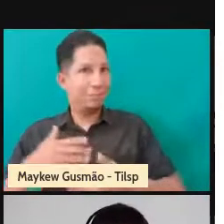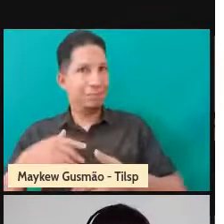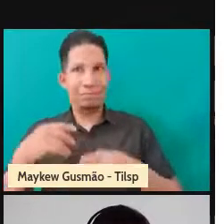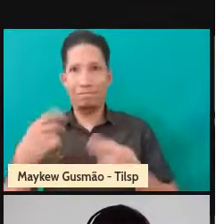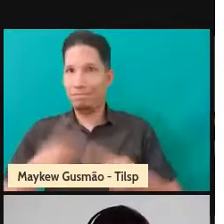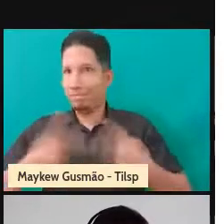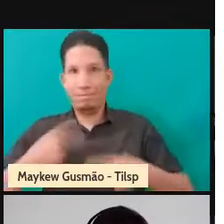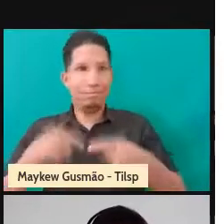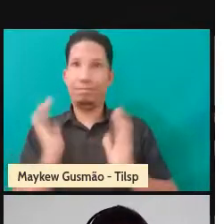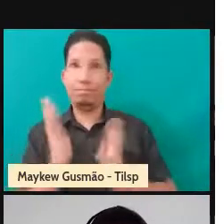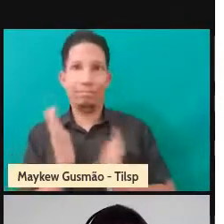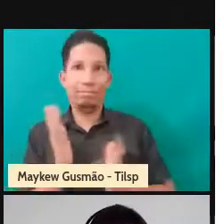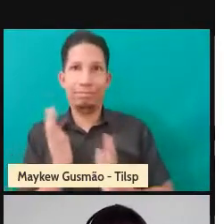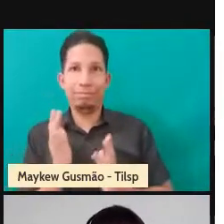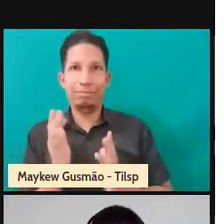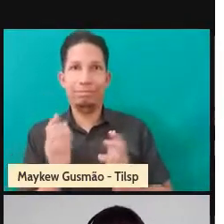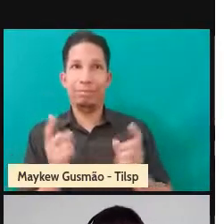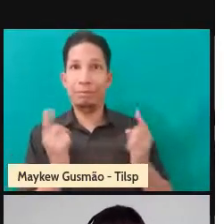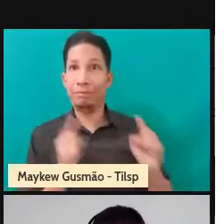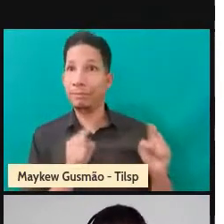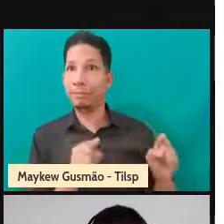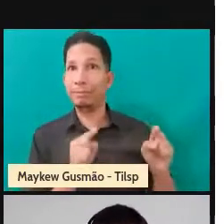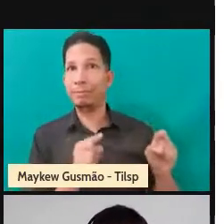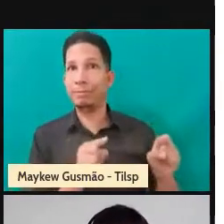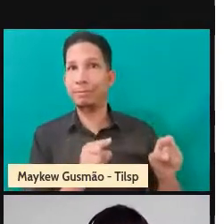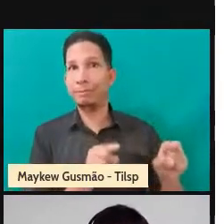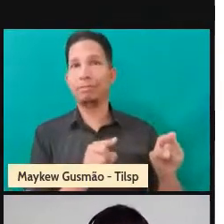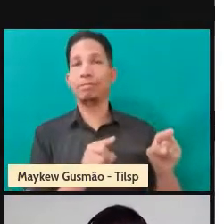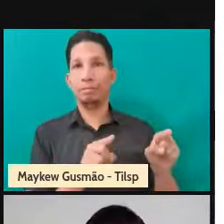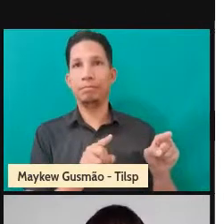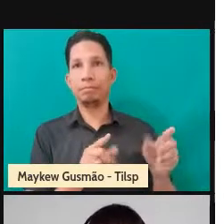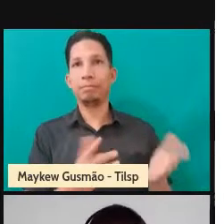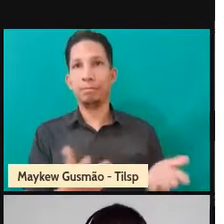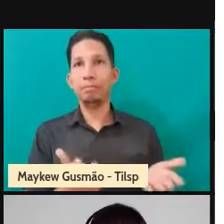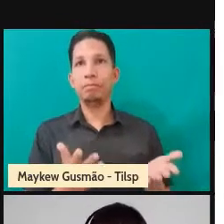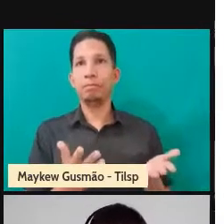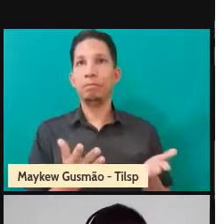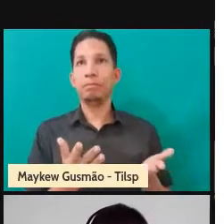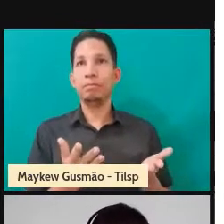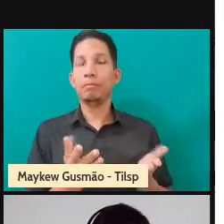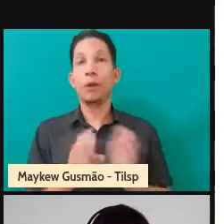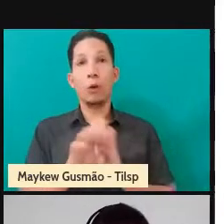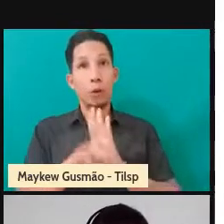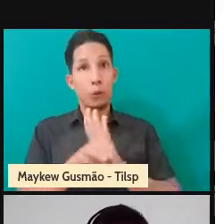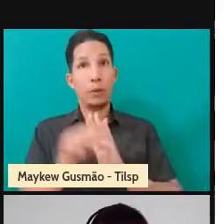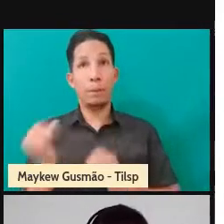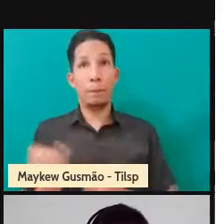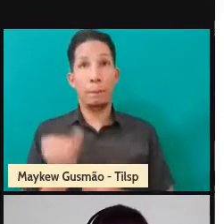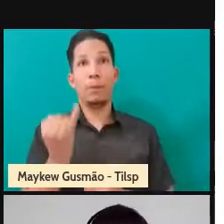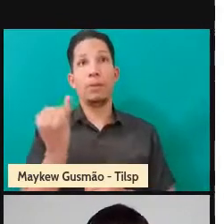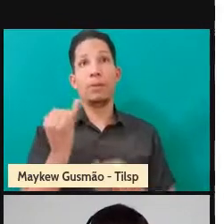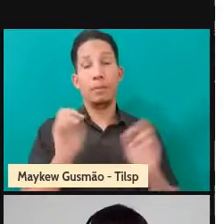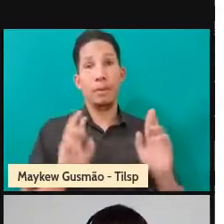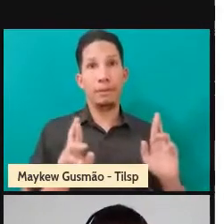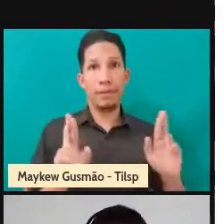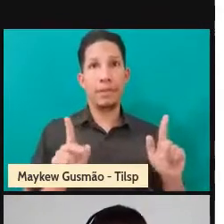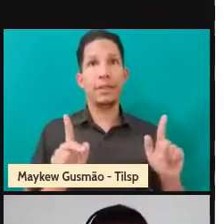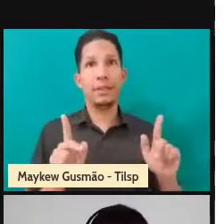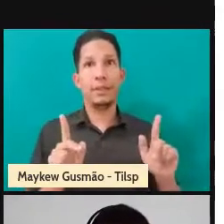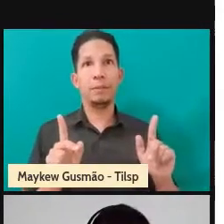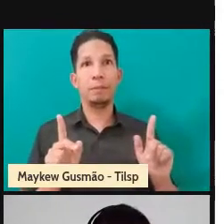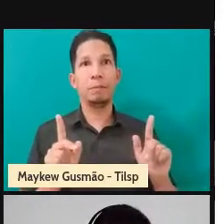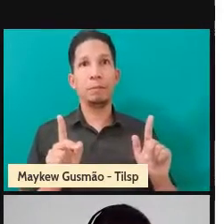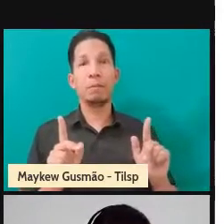me acompanhar. Então, são dois conceitos importantes para a diferenciação. O primeiro